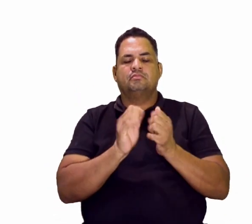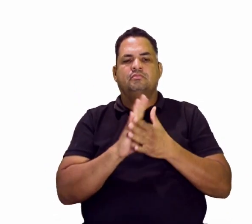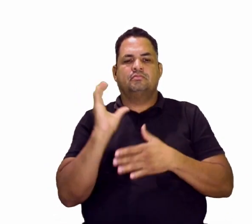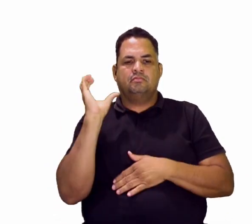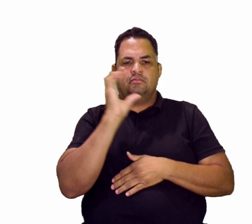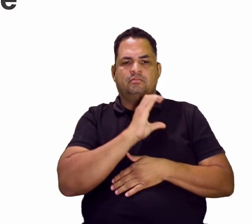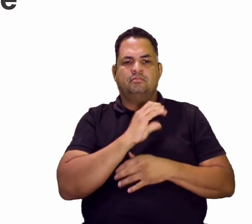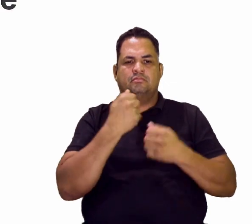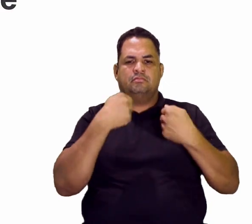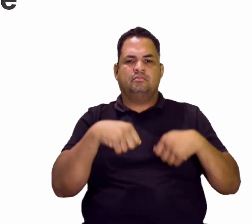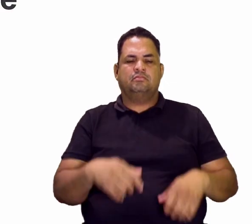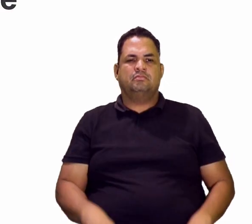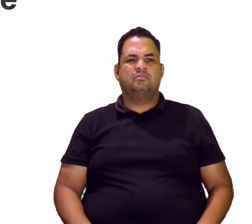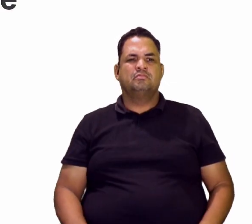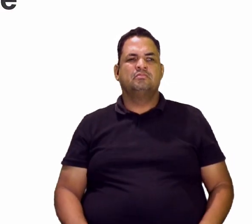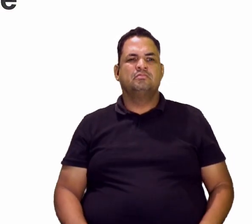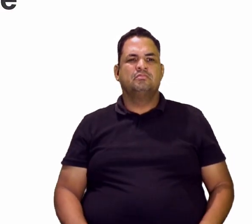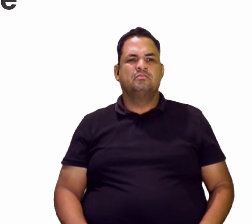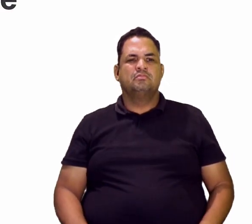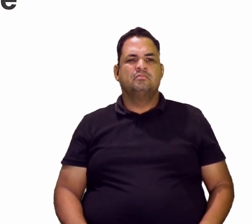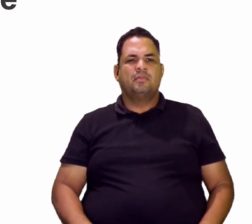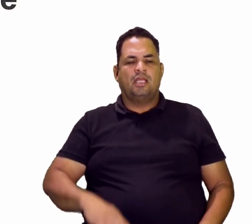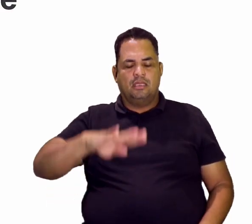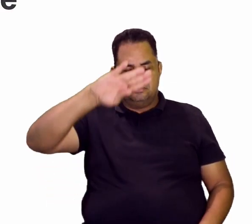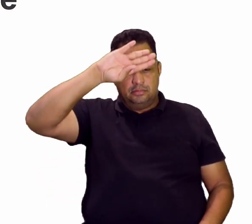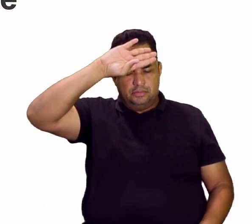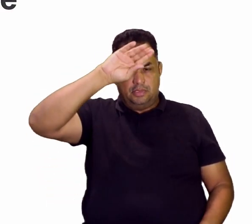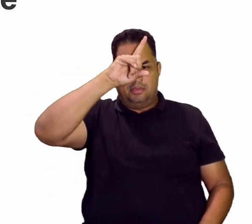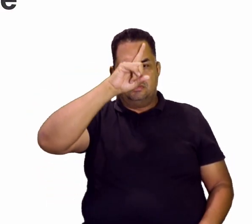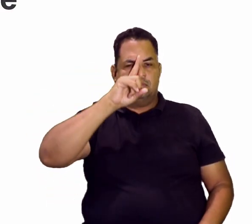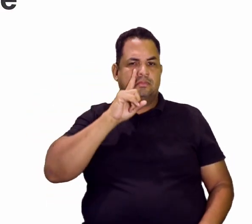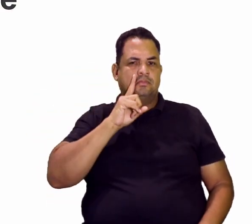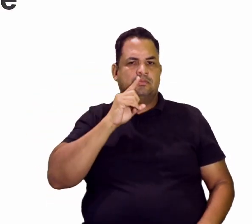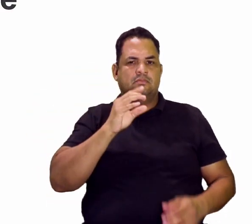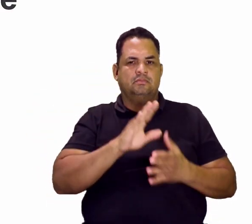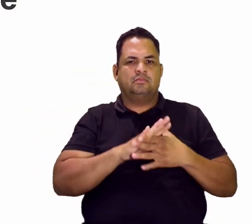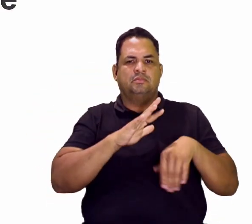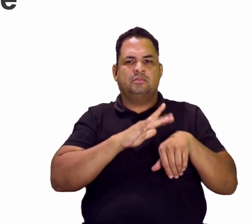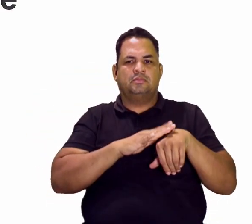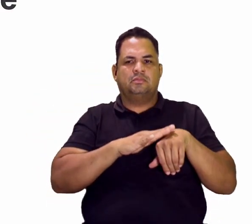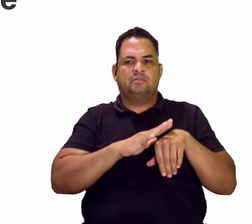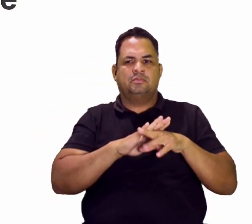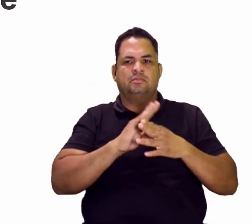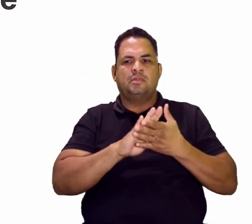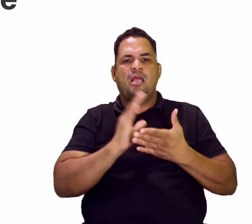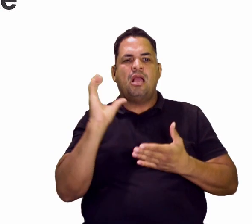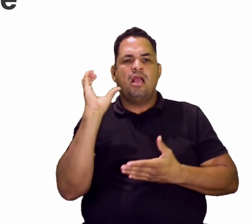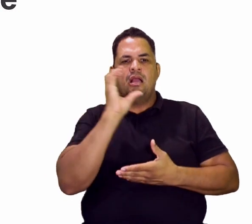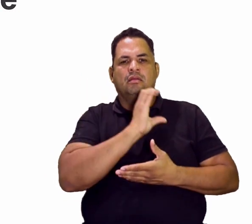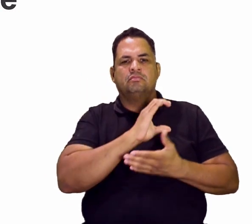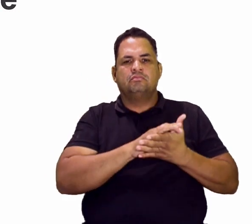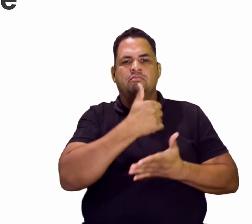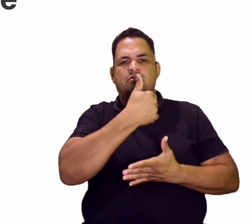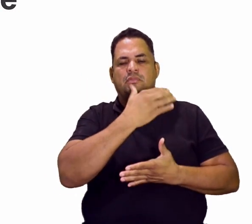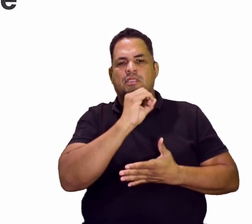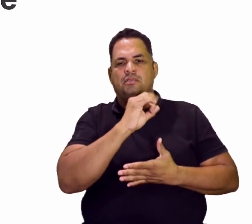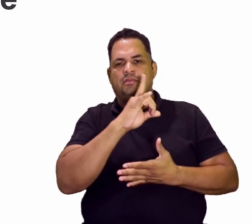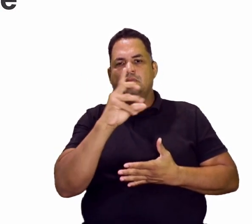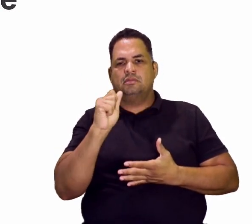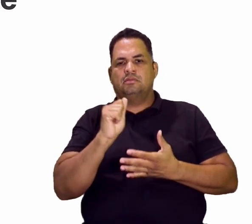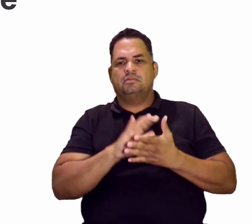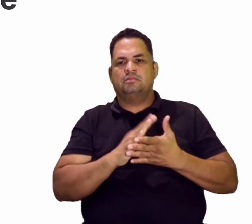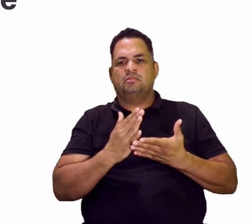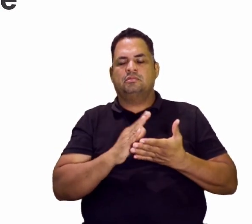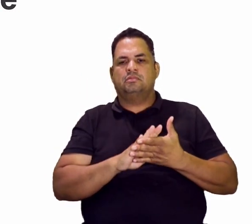rápido possível. A febre amarela é uma doença infecciosa aguda, de curta duração, no máximo 10 dias,